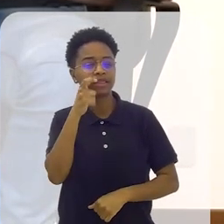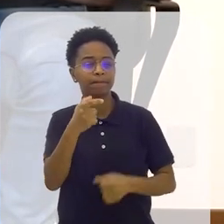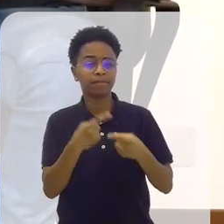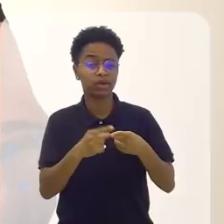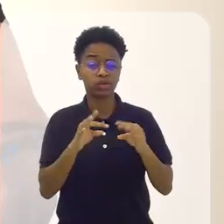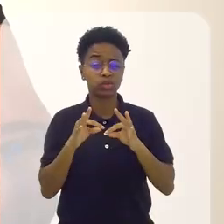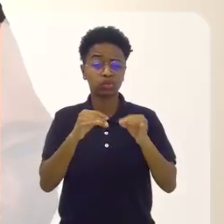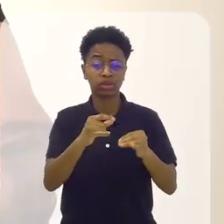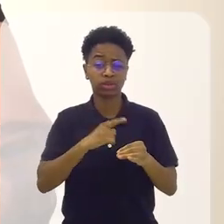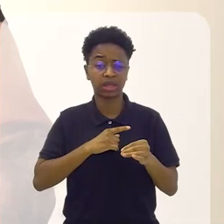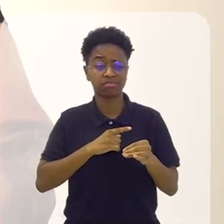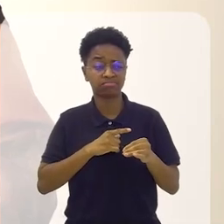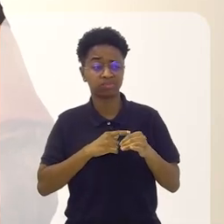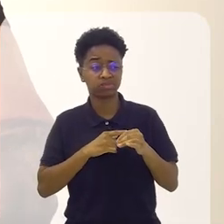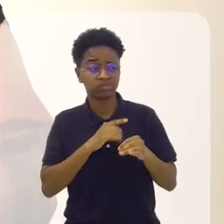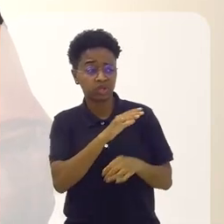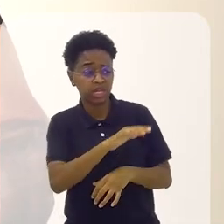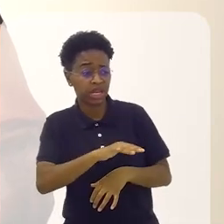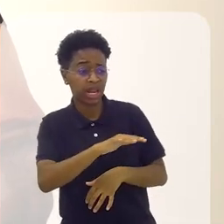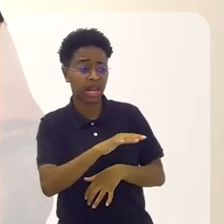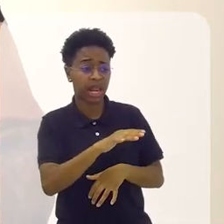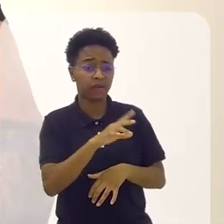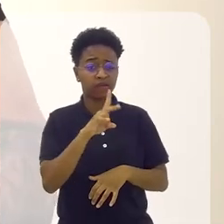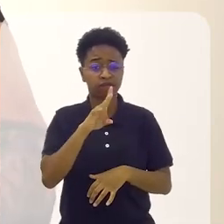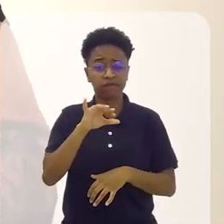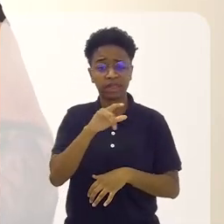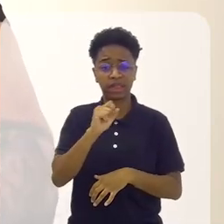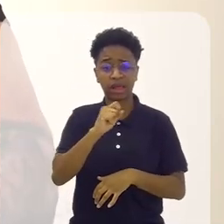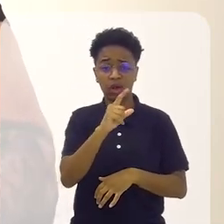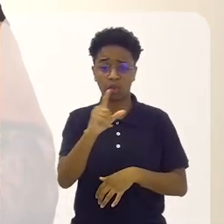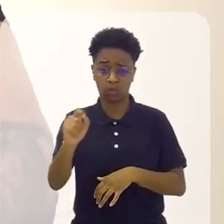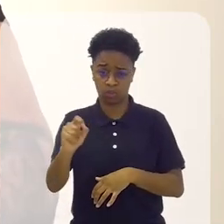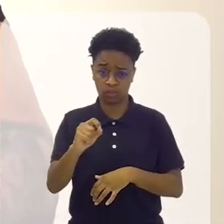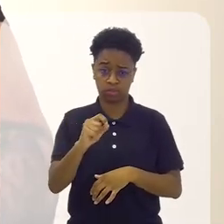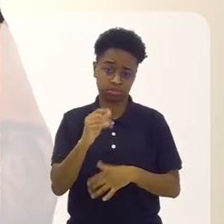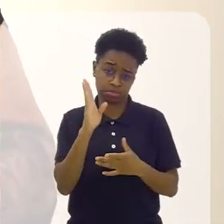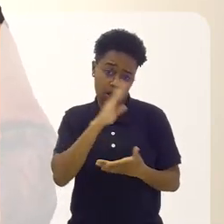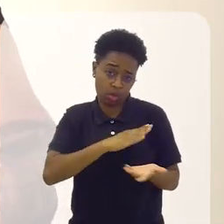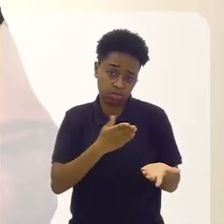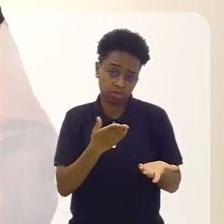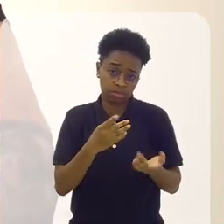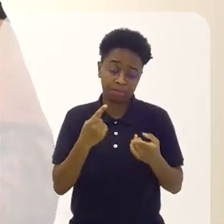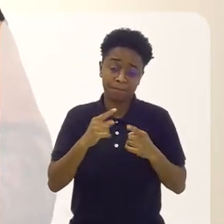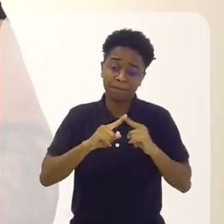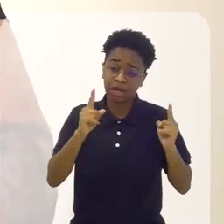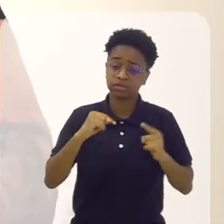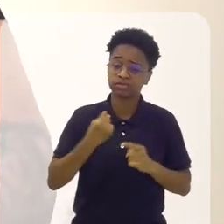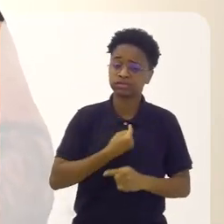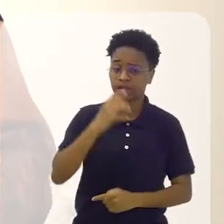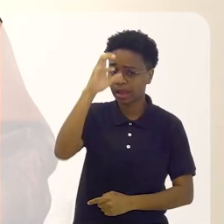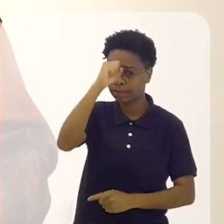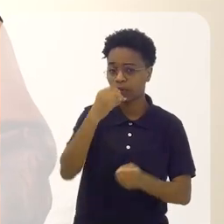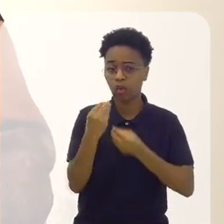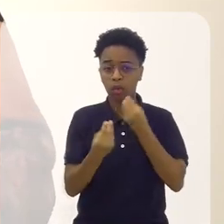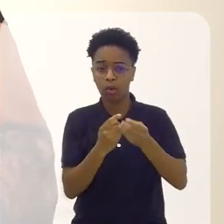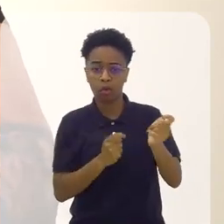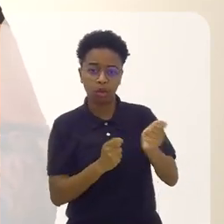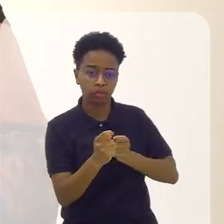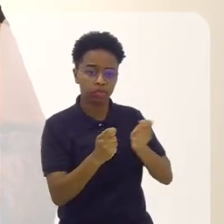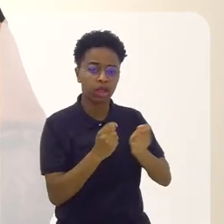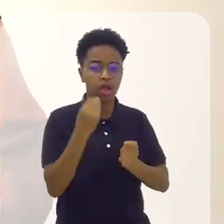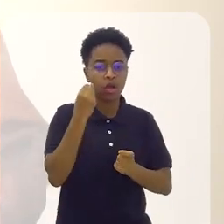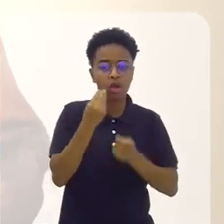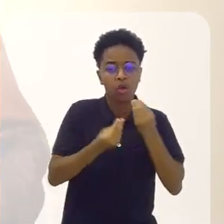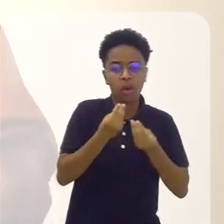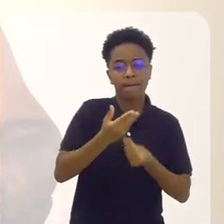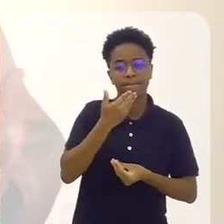porque todo mundo tem um lado vilão. Só que, né, a gente aprende, né, a controlá-lo,